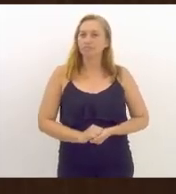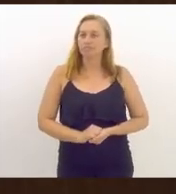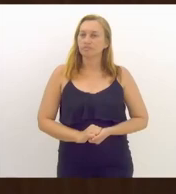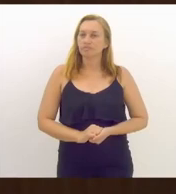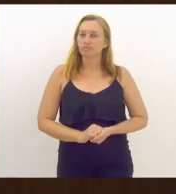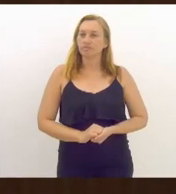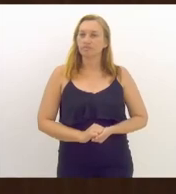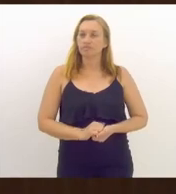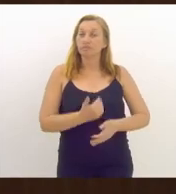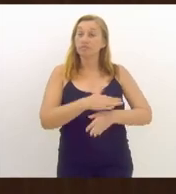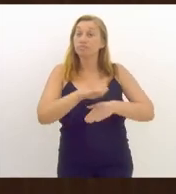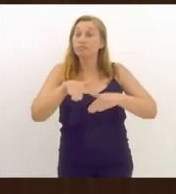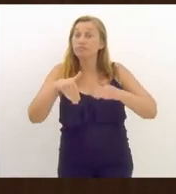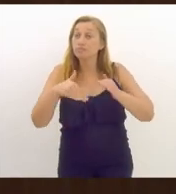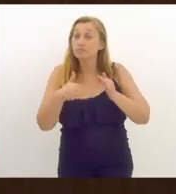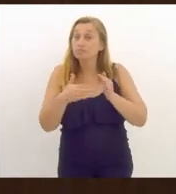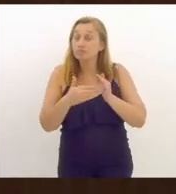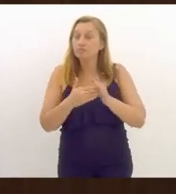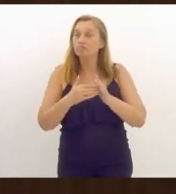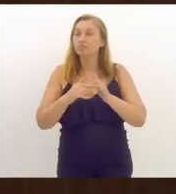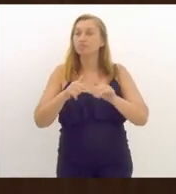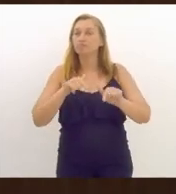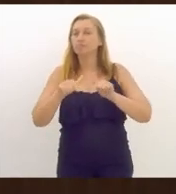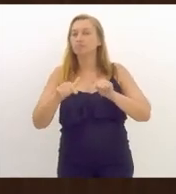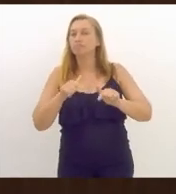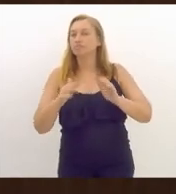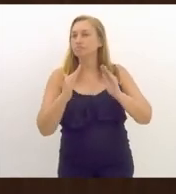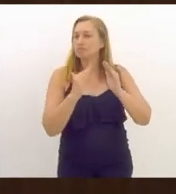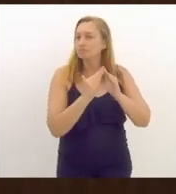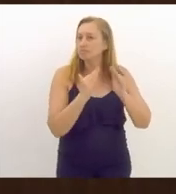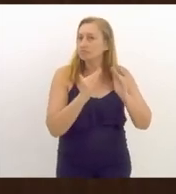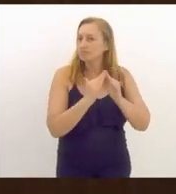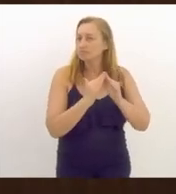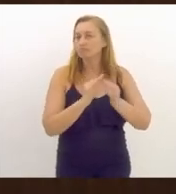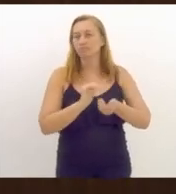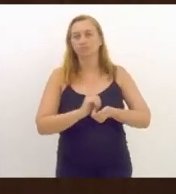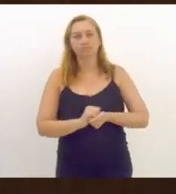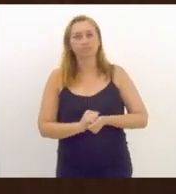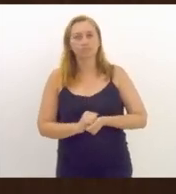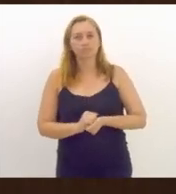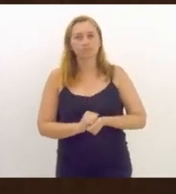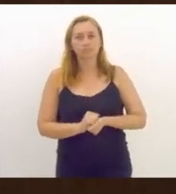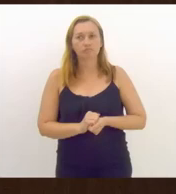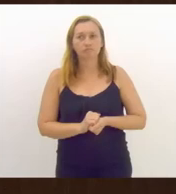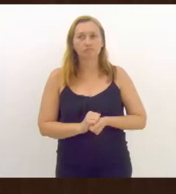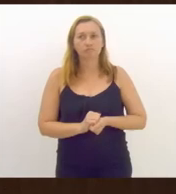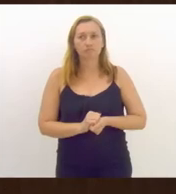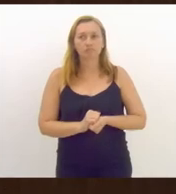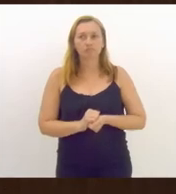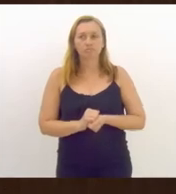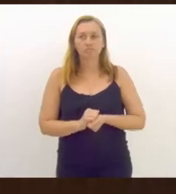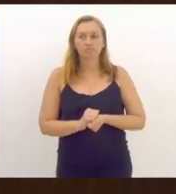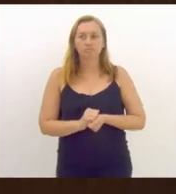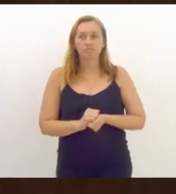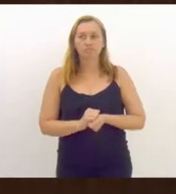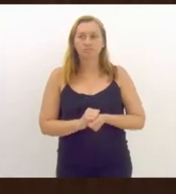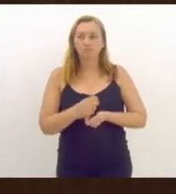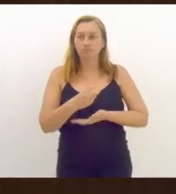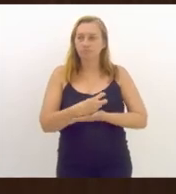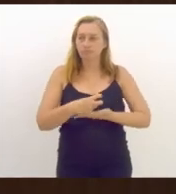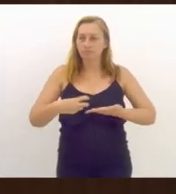todos os atos dessa casa no tocante a cassação do governador